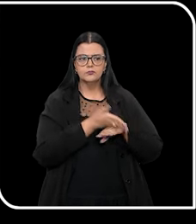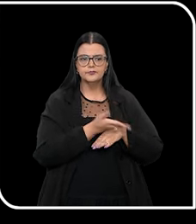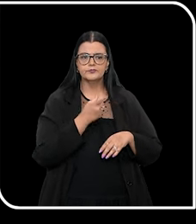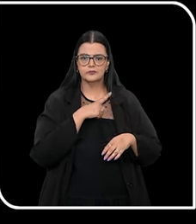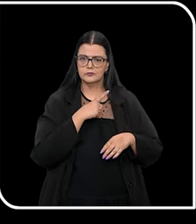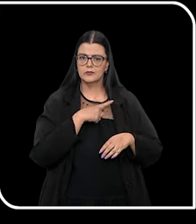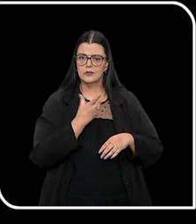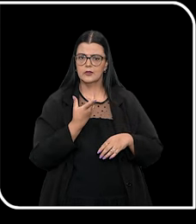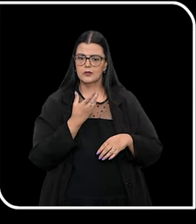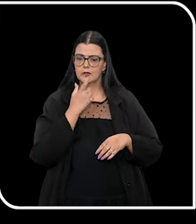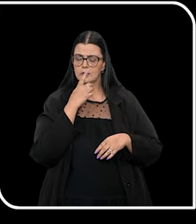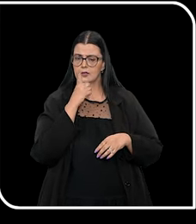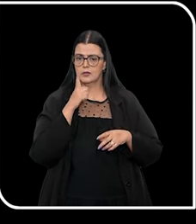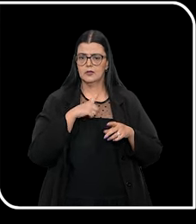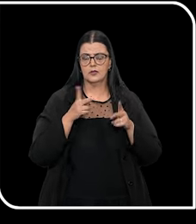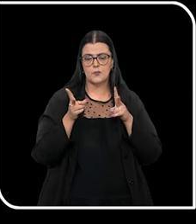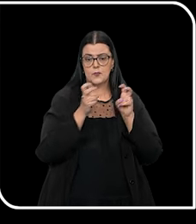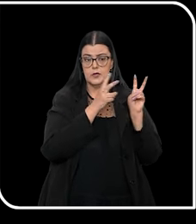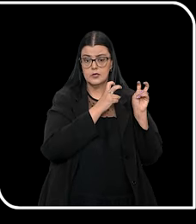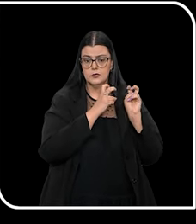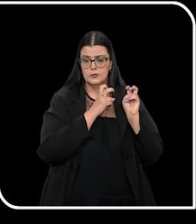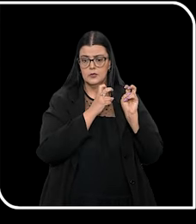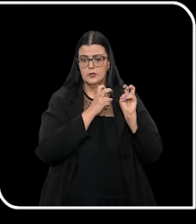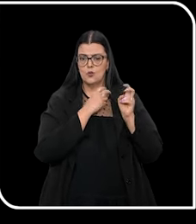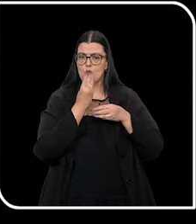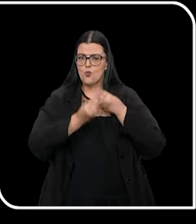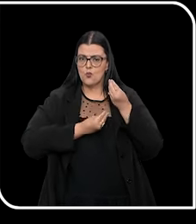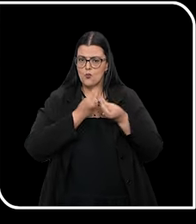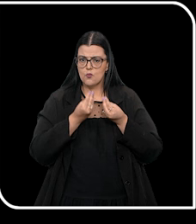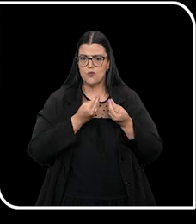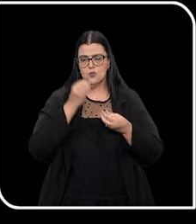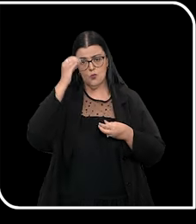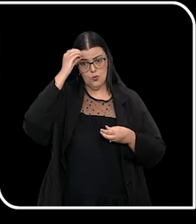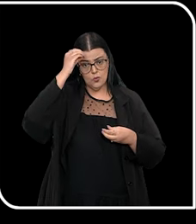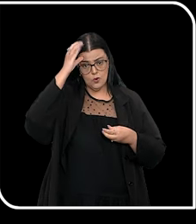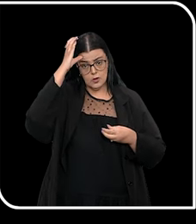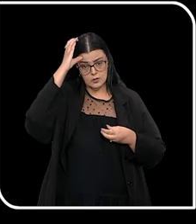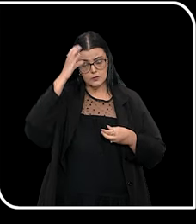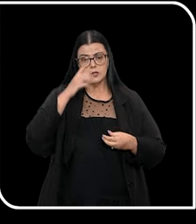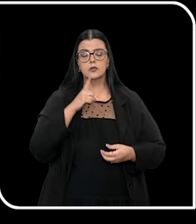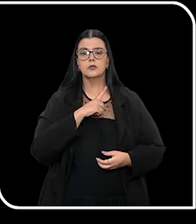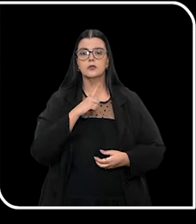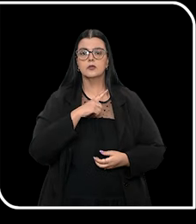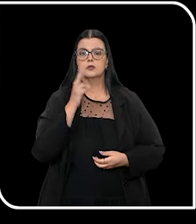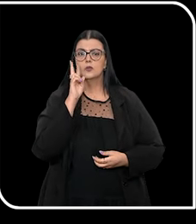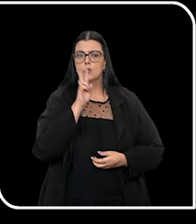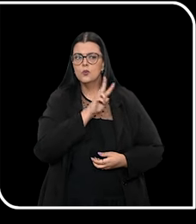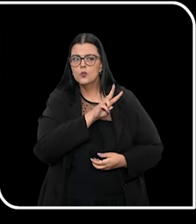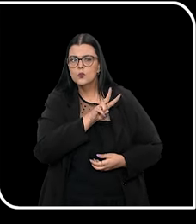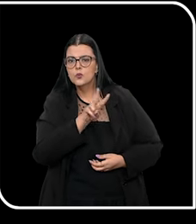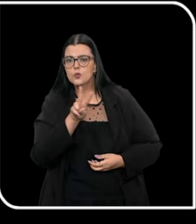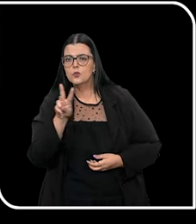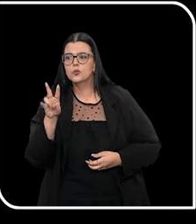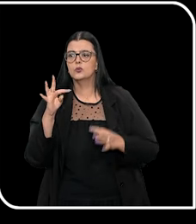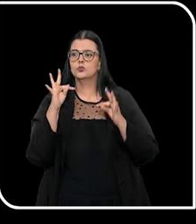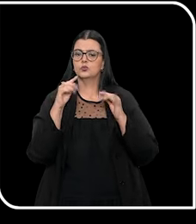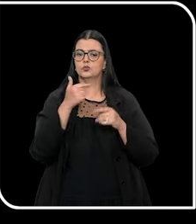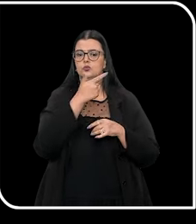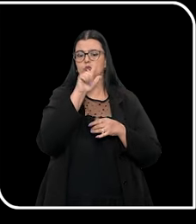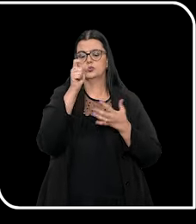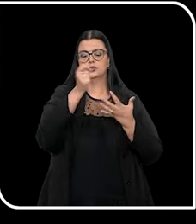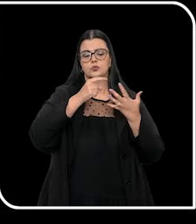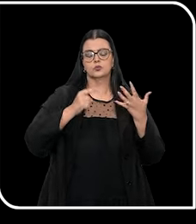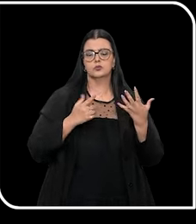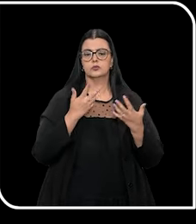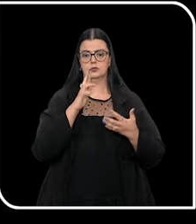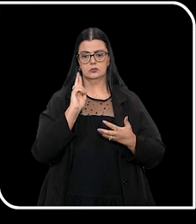interessante que quando a gente apura a nossa o nosso conhecimento a gente passa a olhar para todos os outros